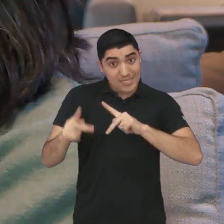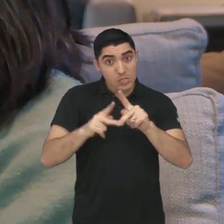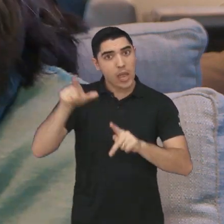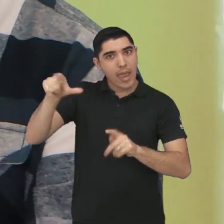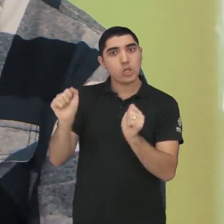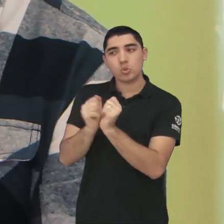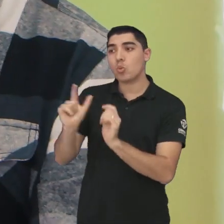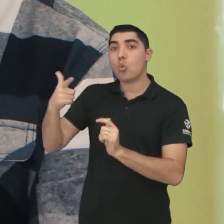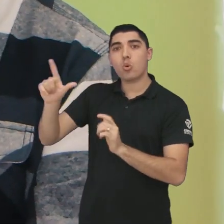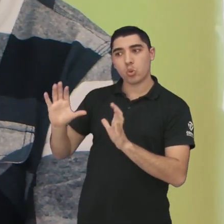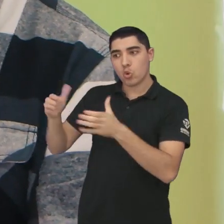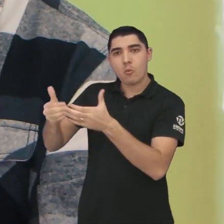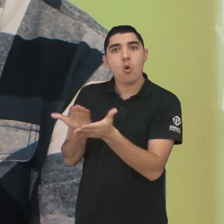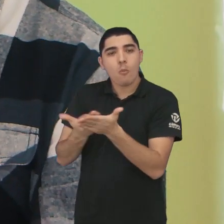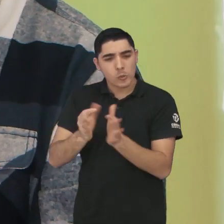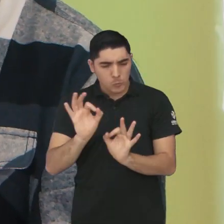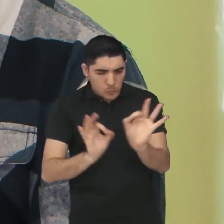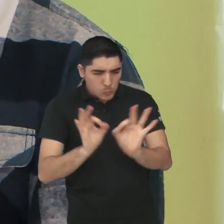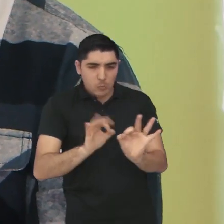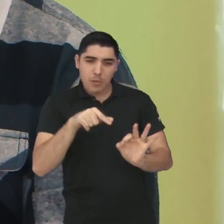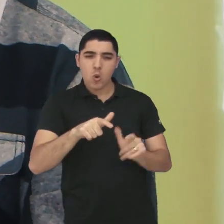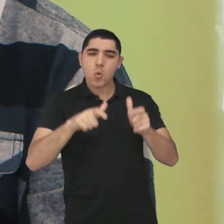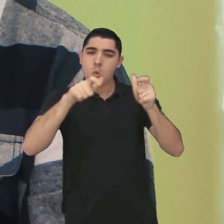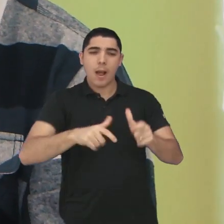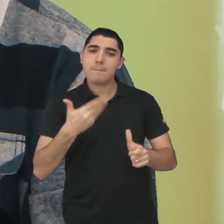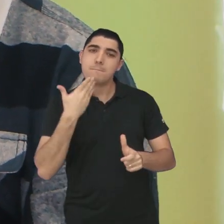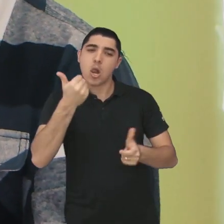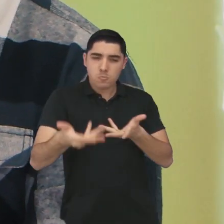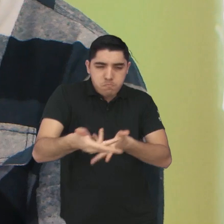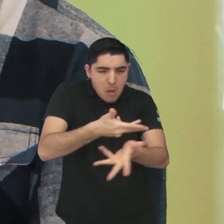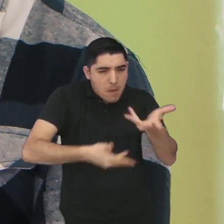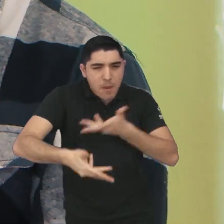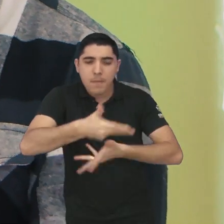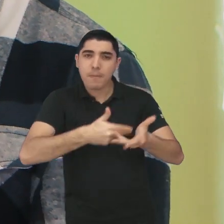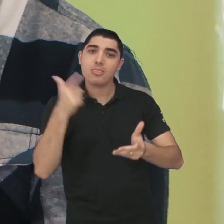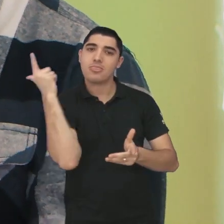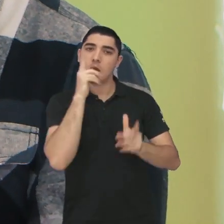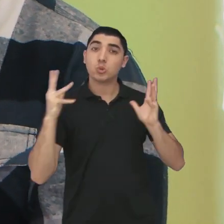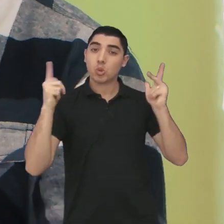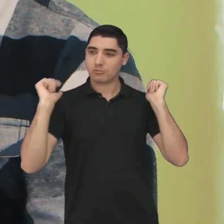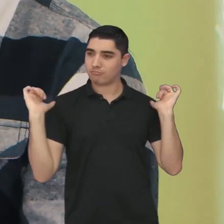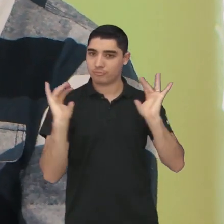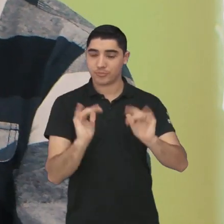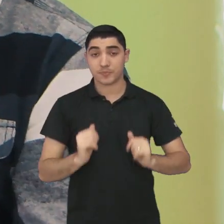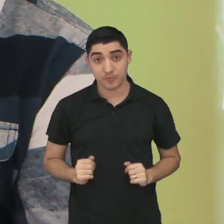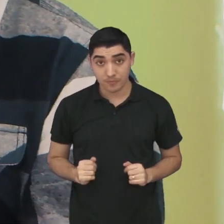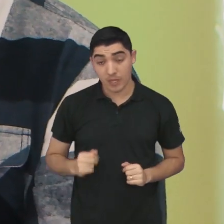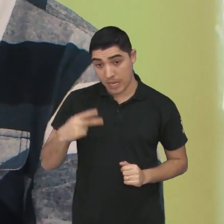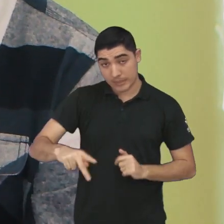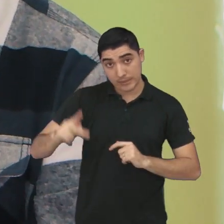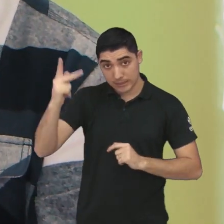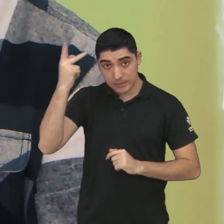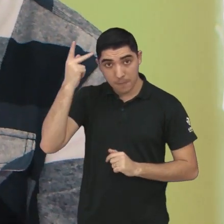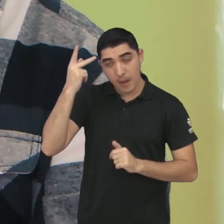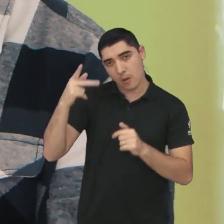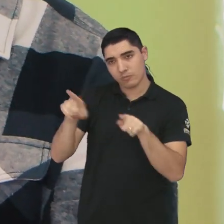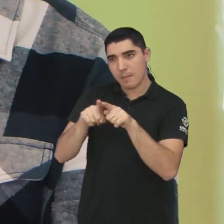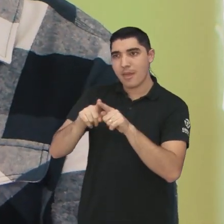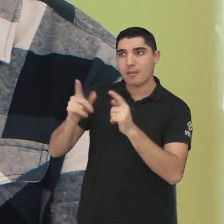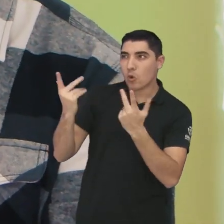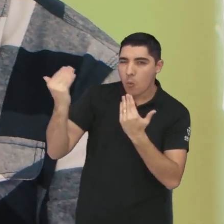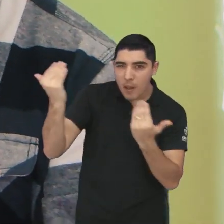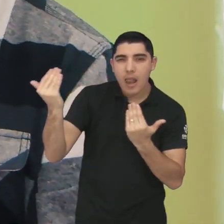ter um papel muito grande depois no estado de São Paulo, na condução da campanha de tuberculose. Ele entra junto com os médicos e alguns